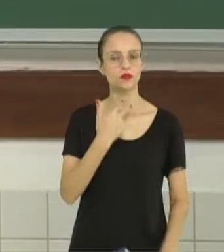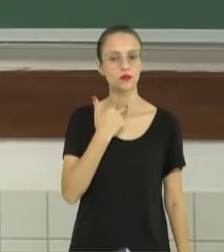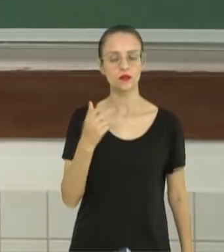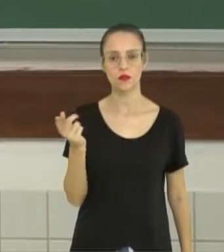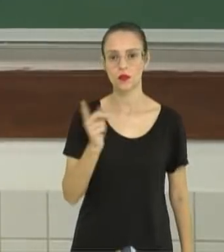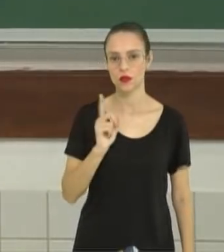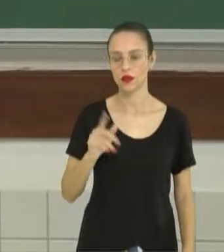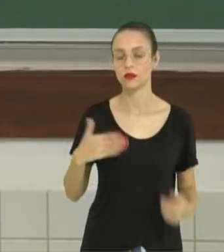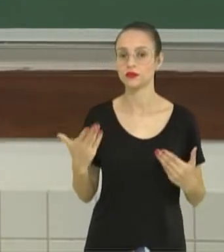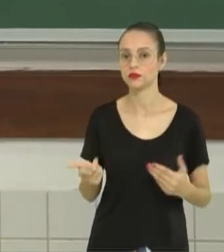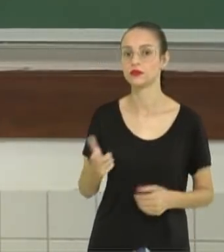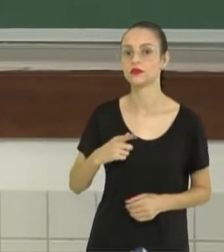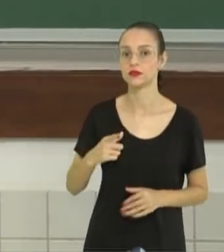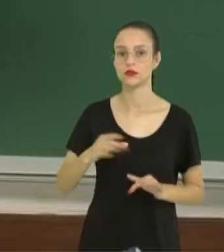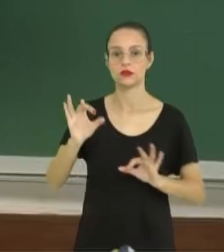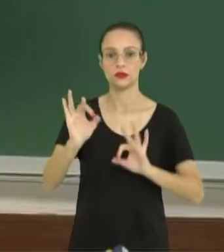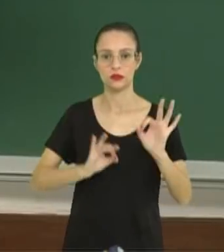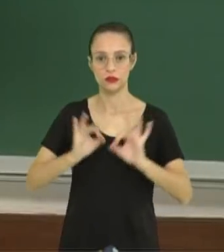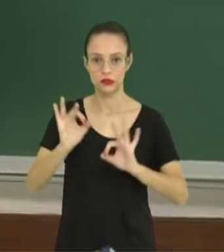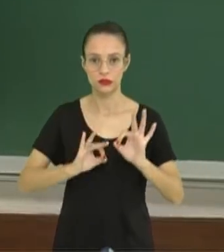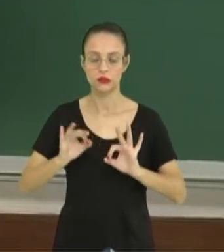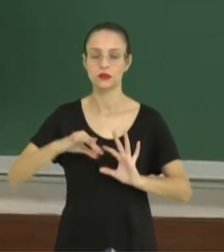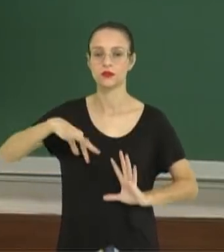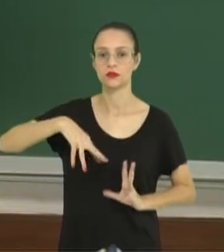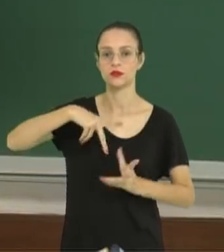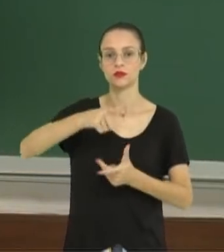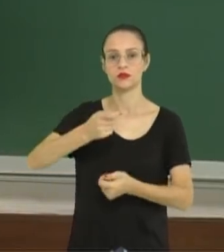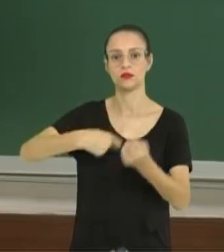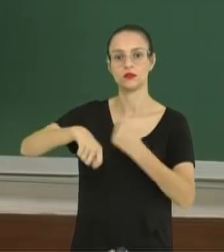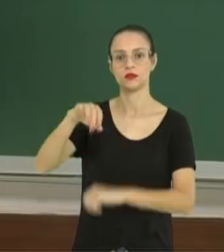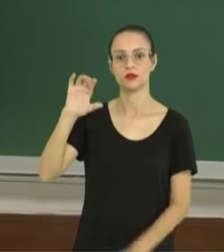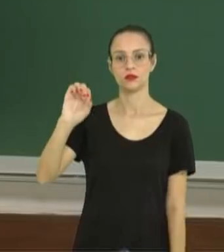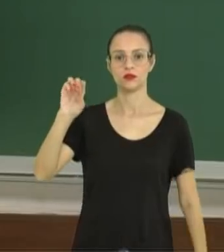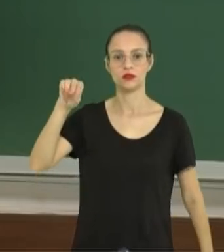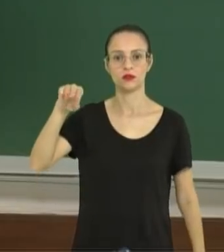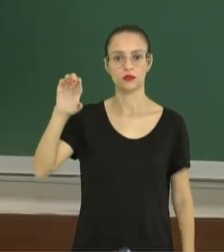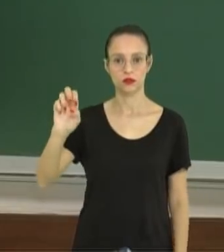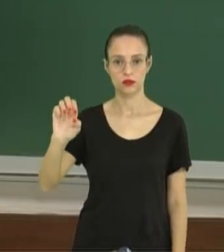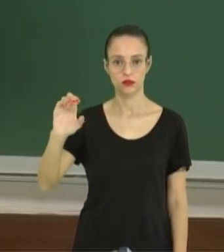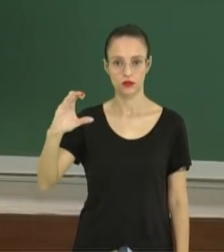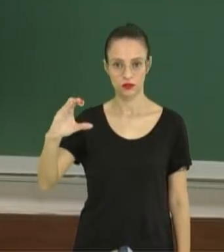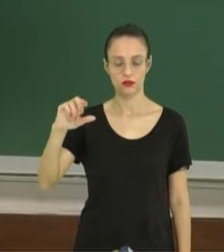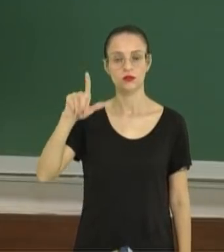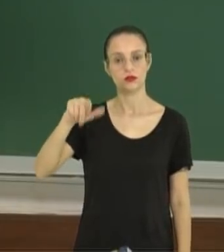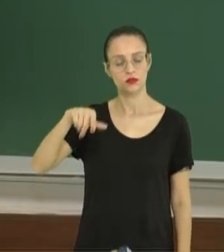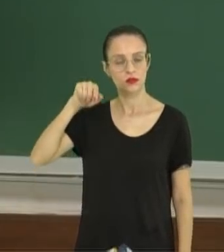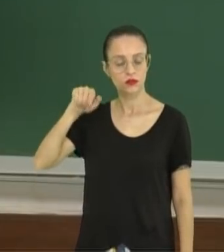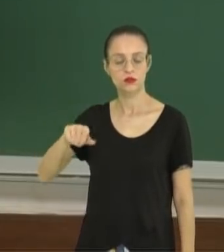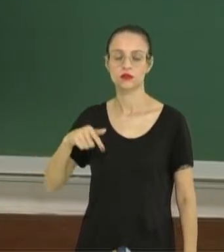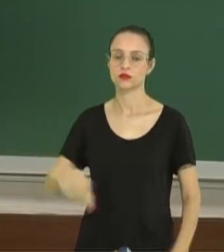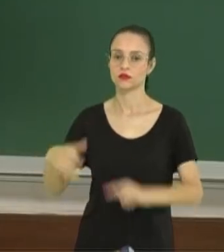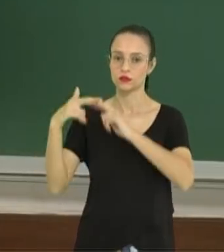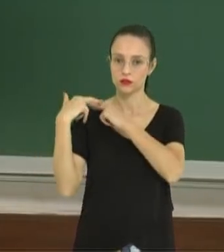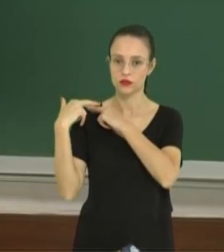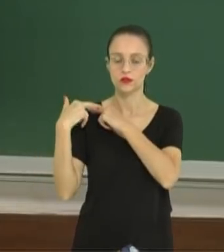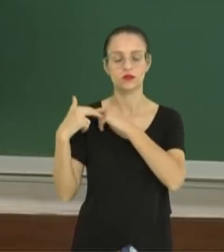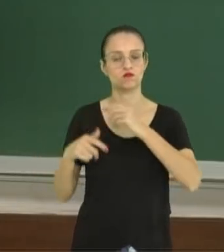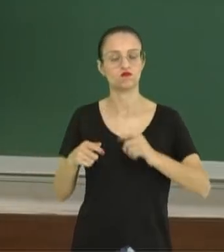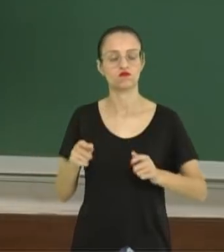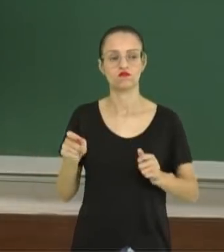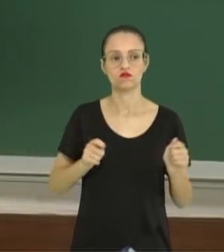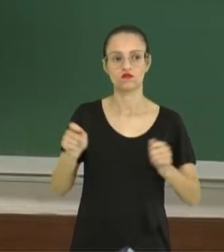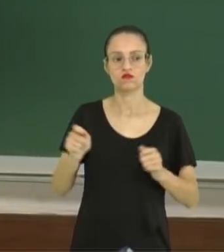nações. Existe a Organização Mundial do Comércio, por exemplo, a OMC, que é responsável por lidar com essas situações